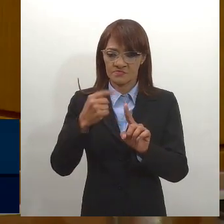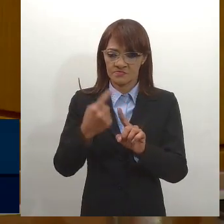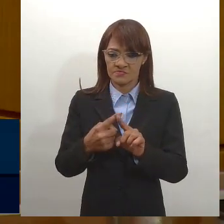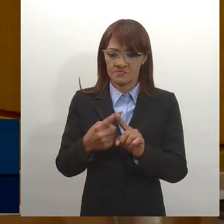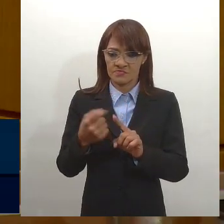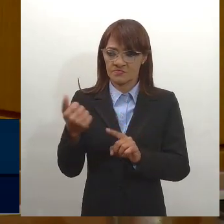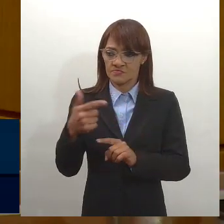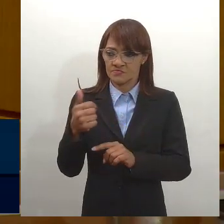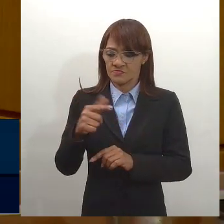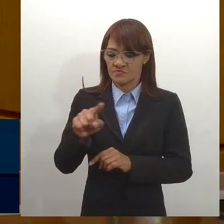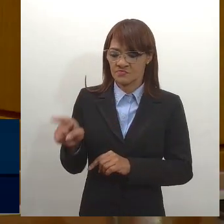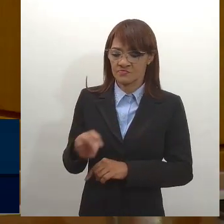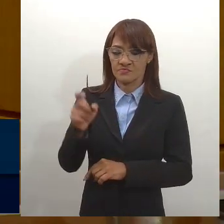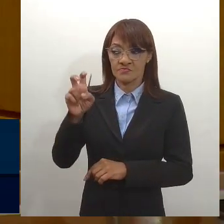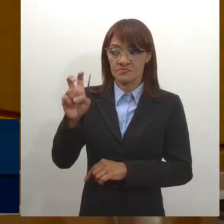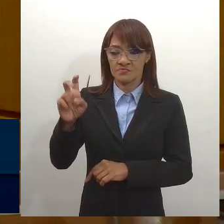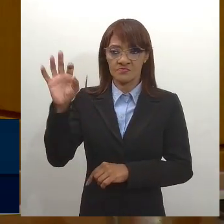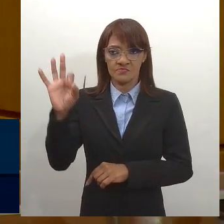12,5%, indo para